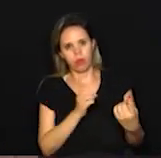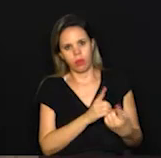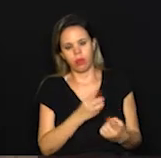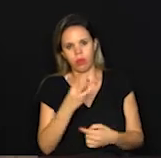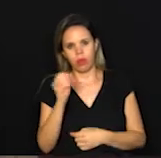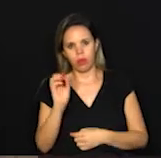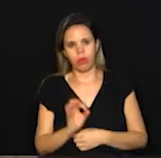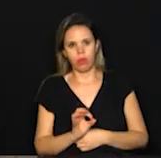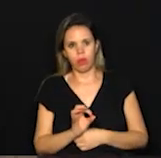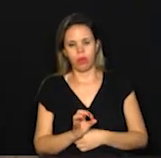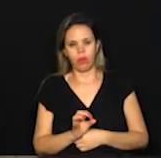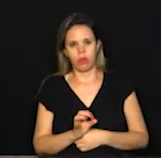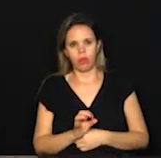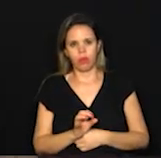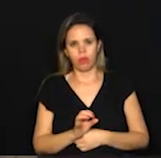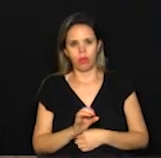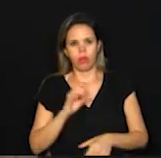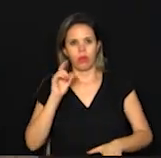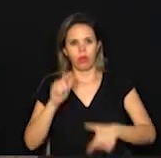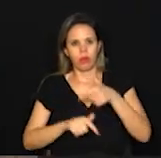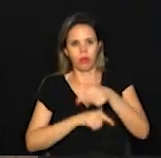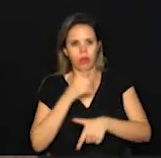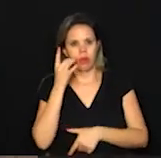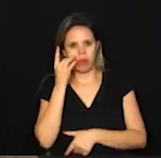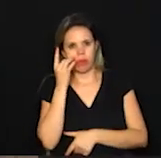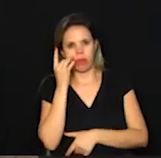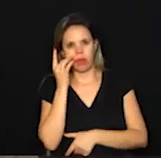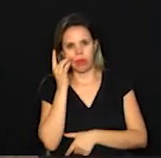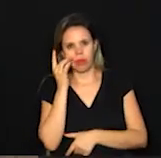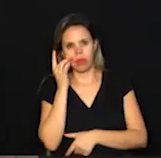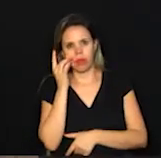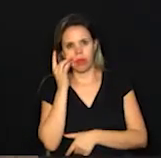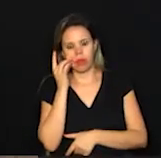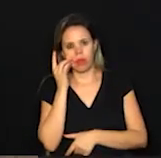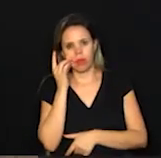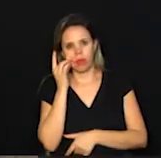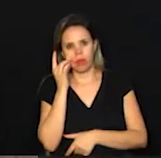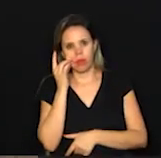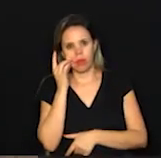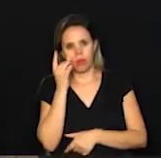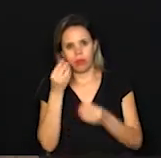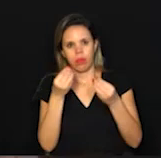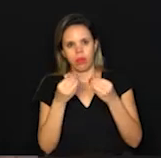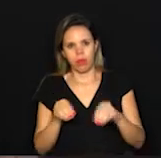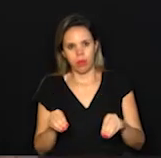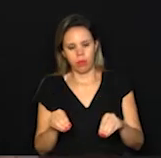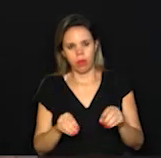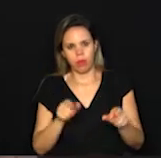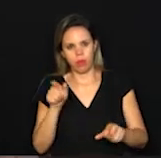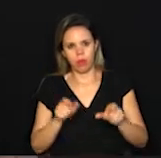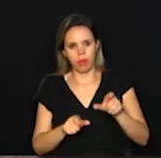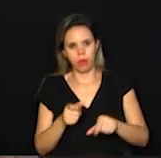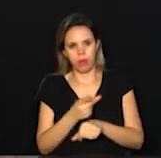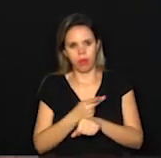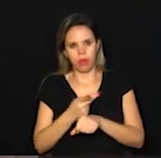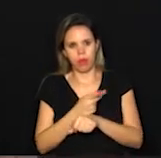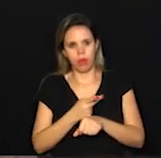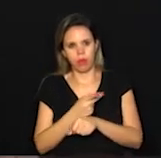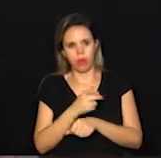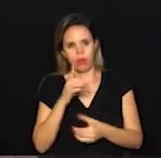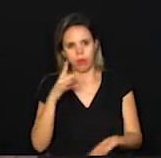30% está trabalhando presencialmente e aí fica prejudicado as pessoas que procuram e só